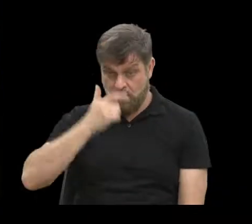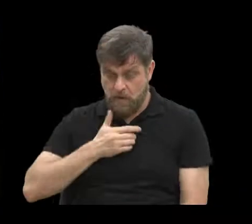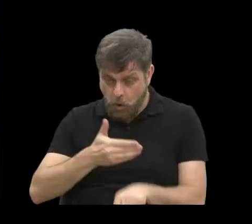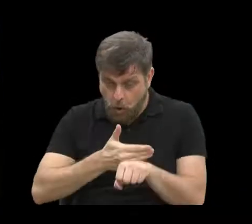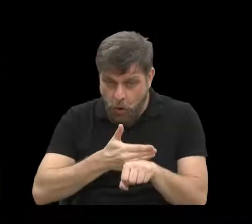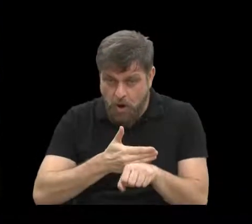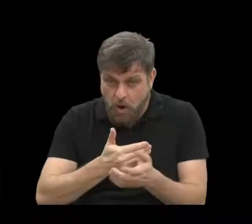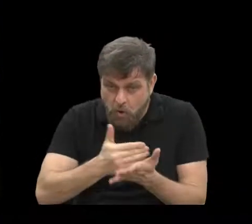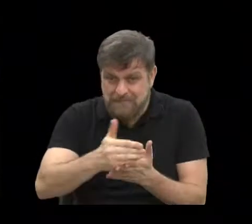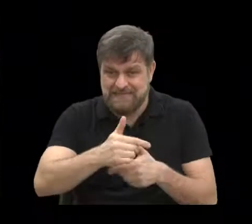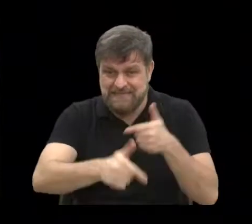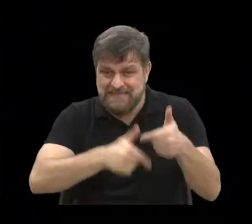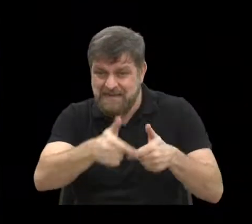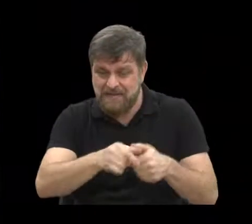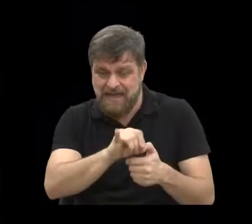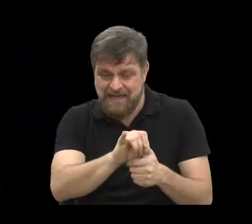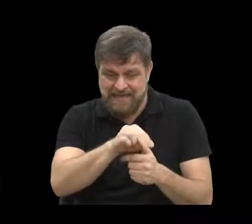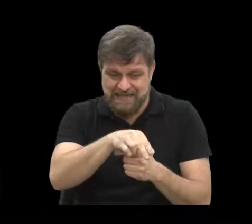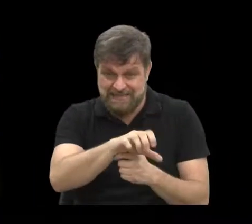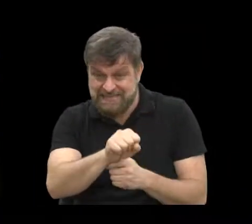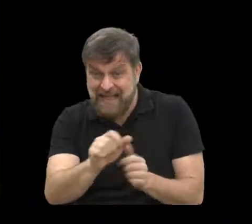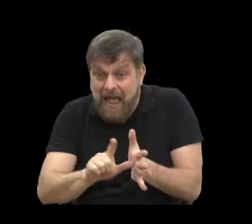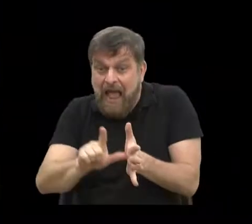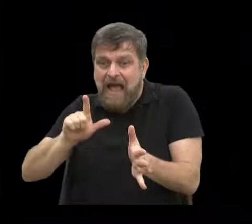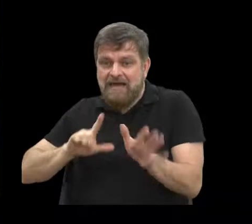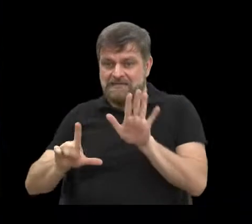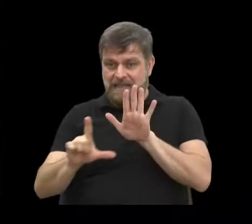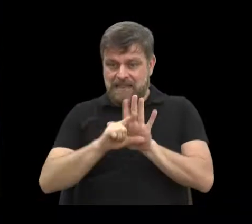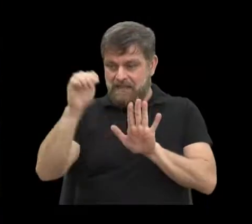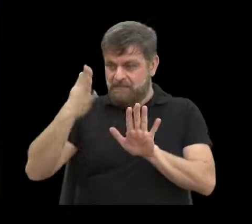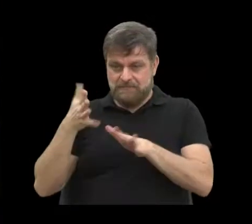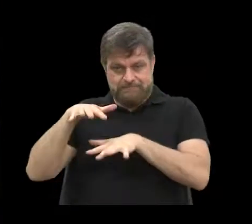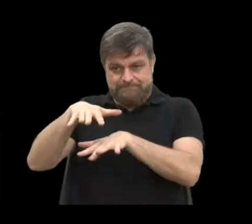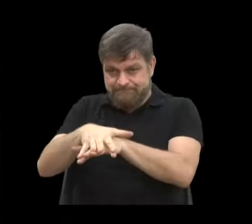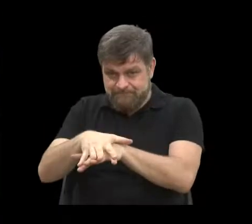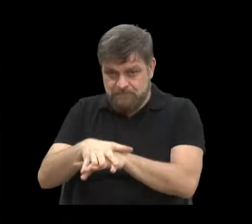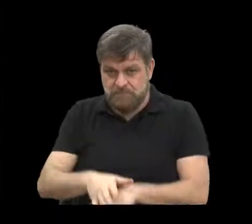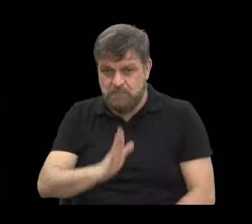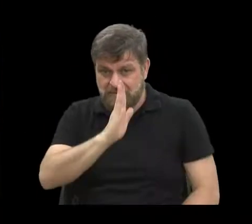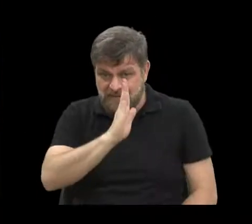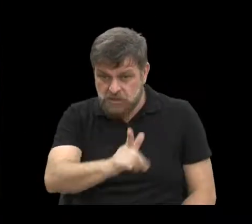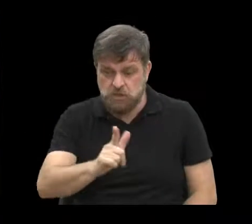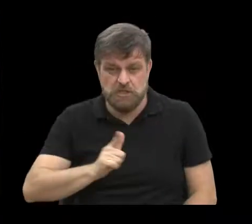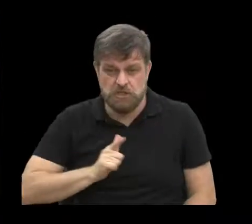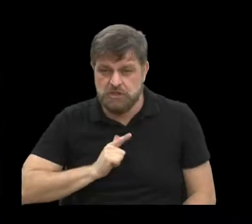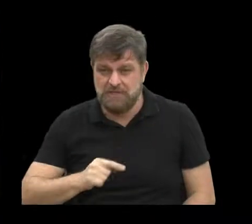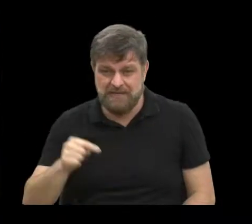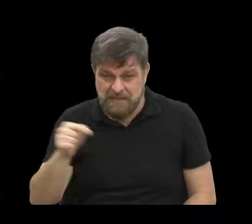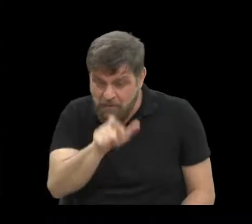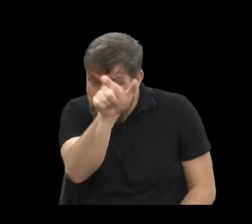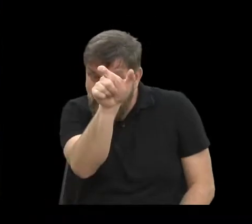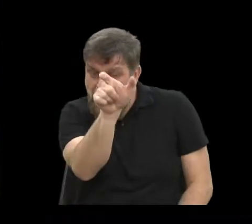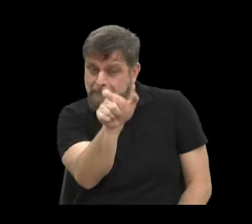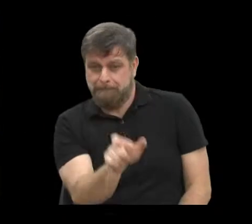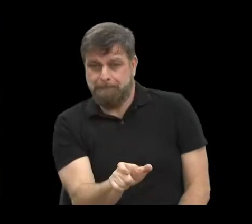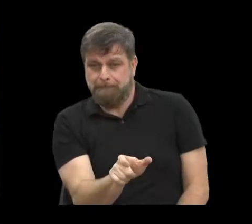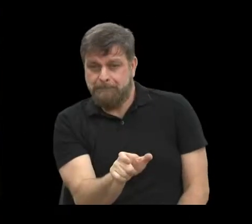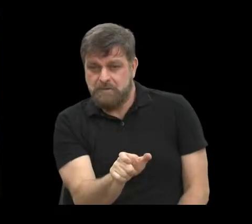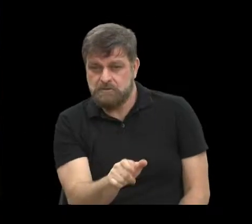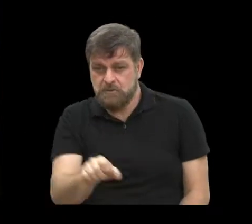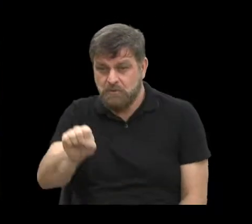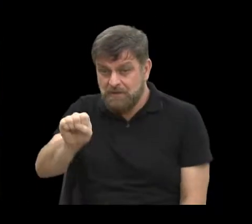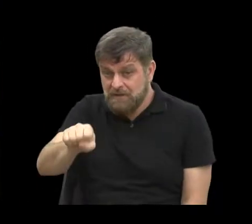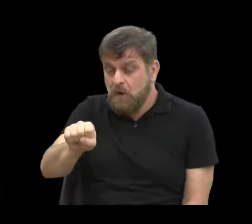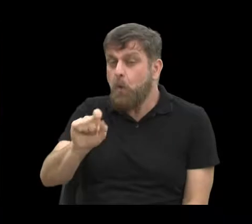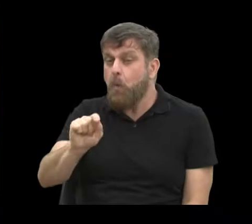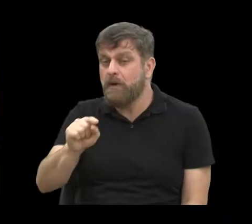então antes até da LBI, já é nos moldes de que não é um atributo da pessoa, né? E sim é